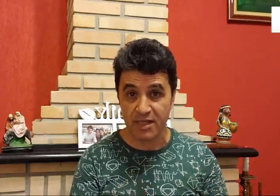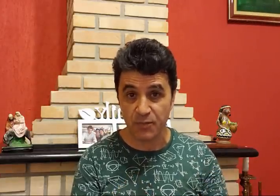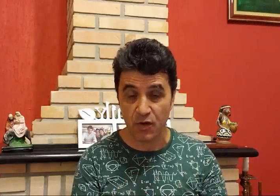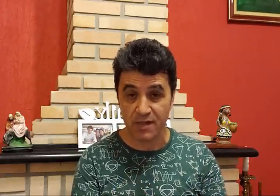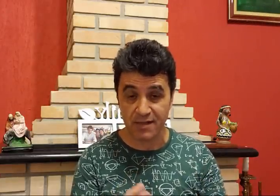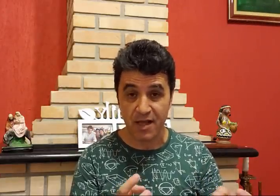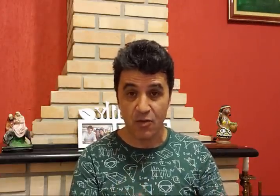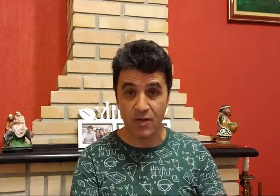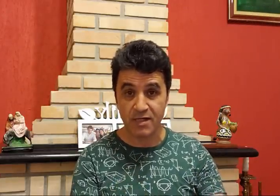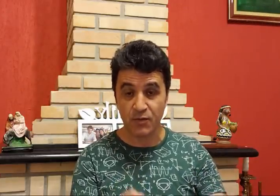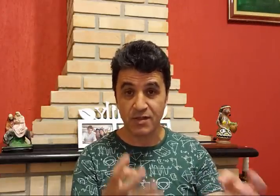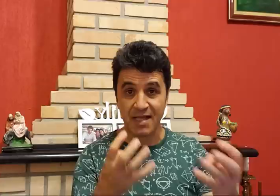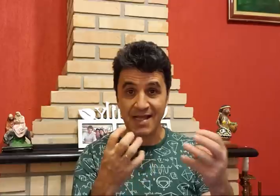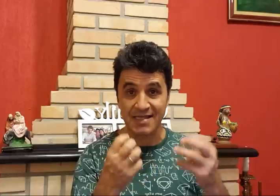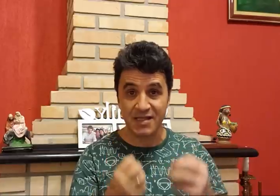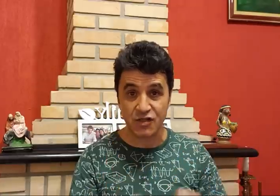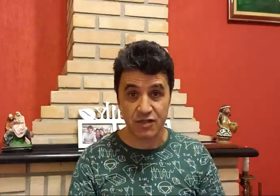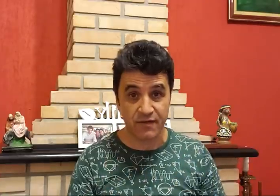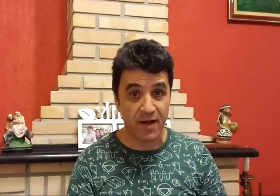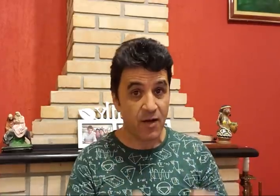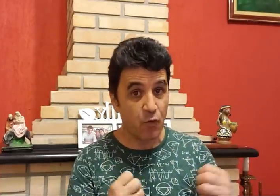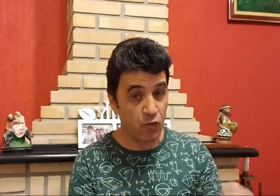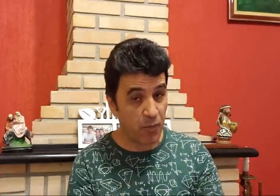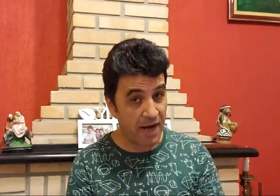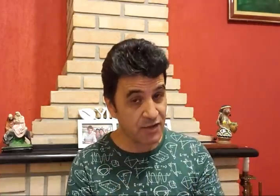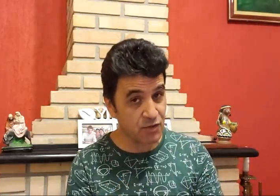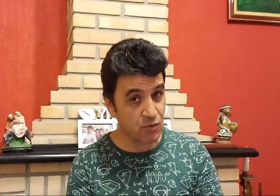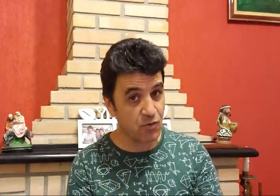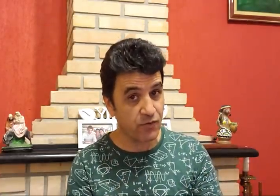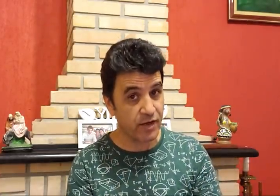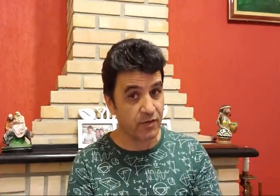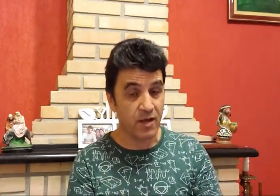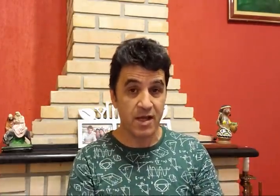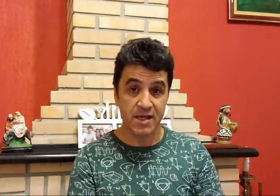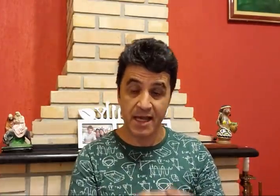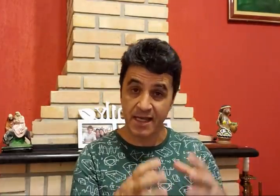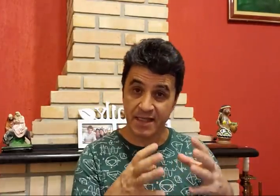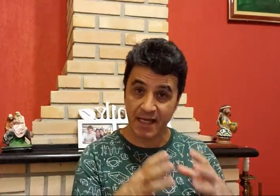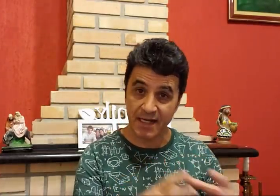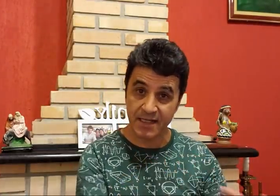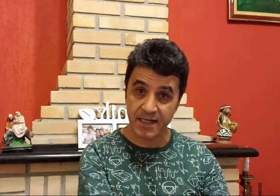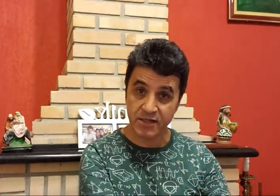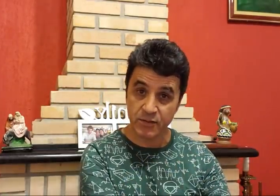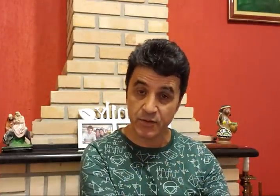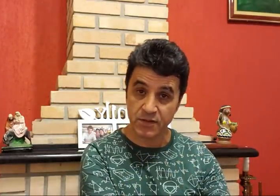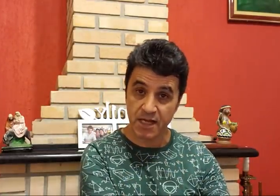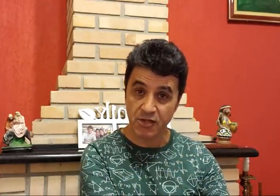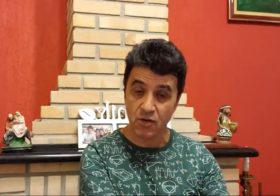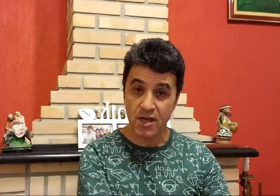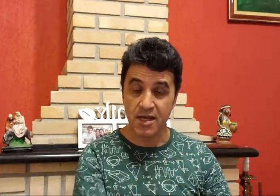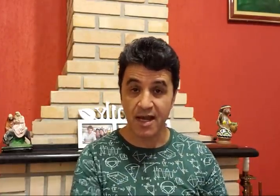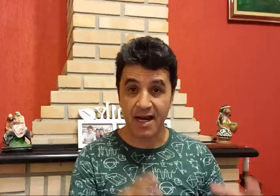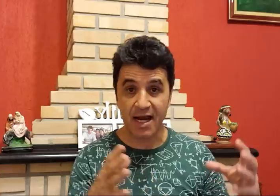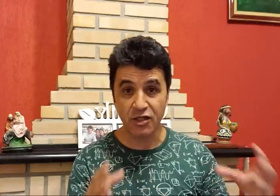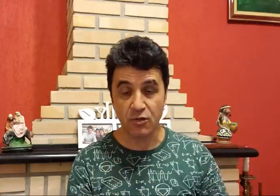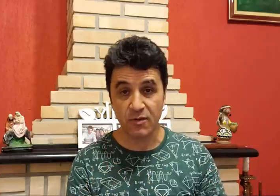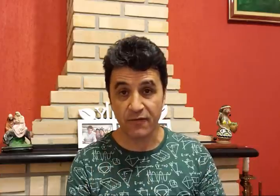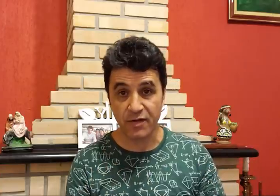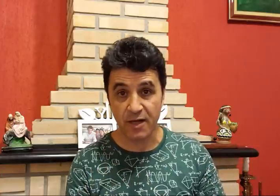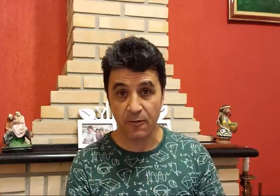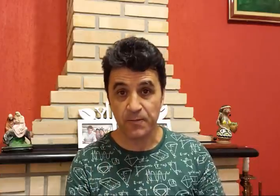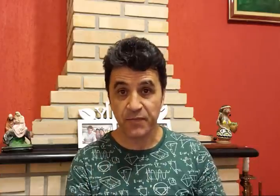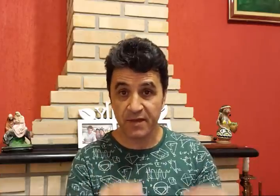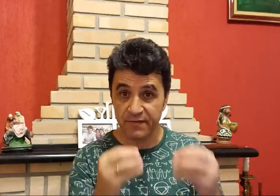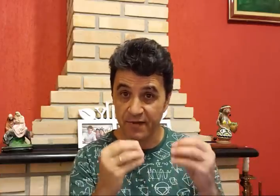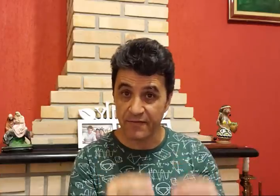devolutiva, uma resposta assertiva por parte do governo. E aí quem está liderando esse processo é a Caixa